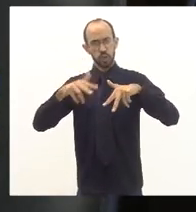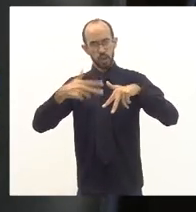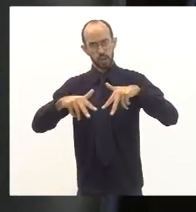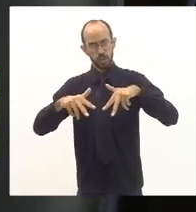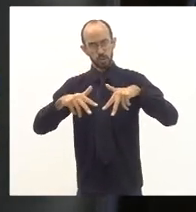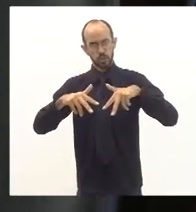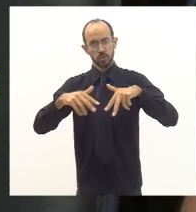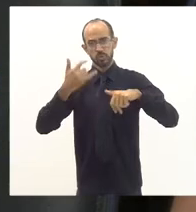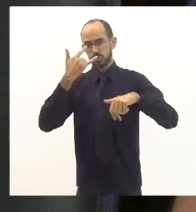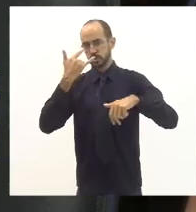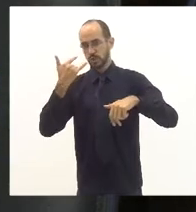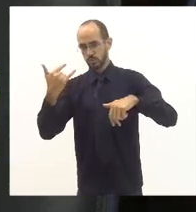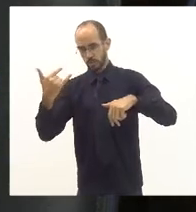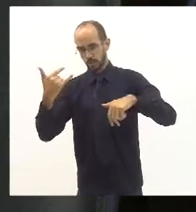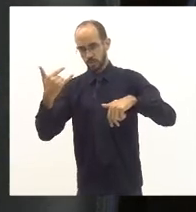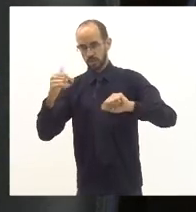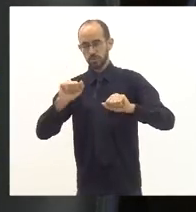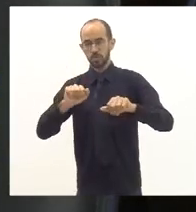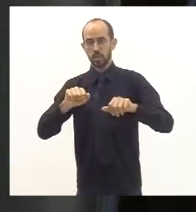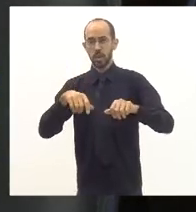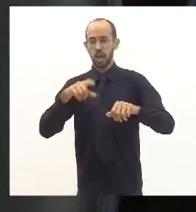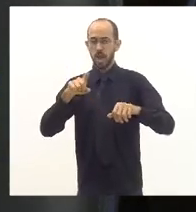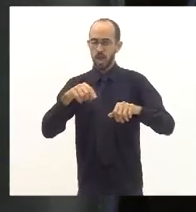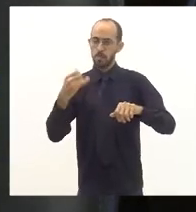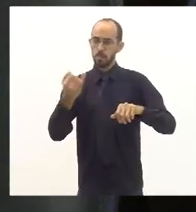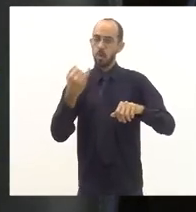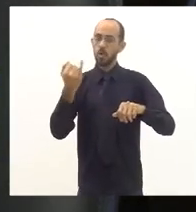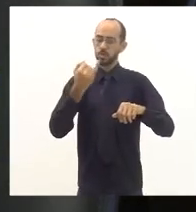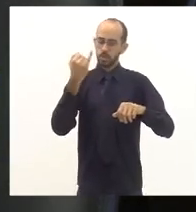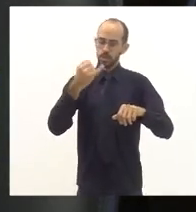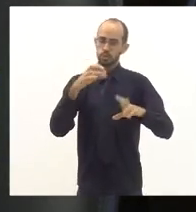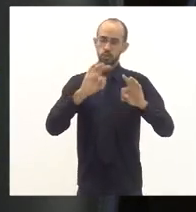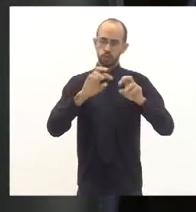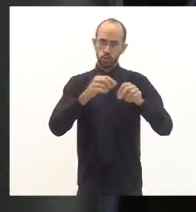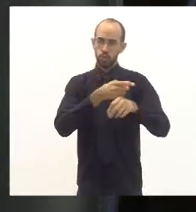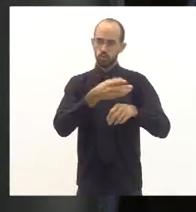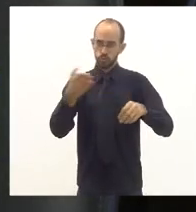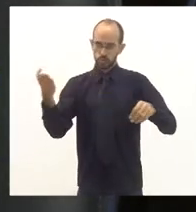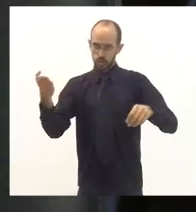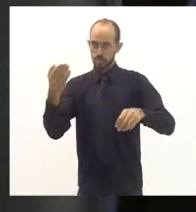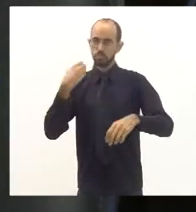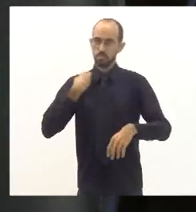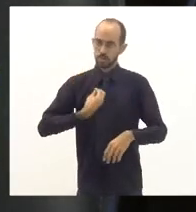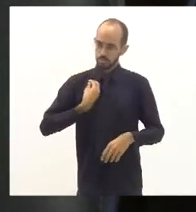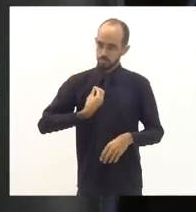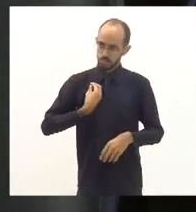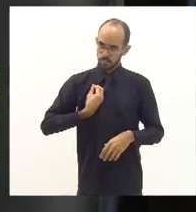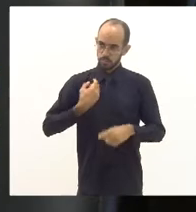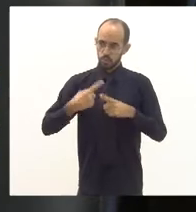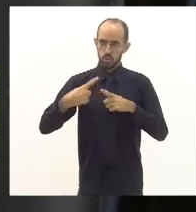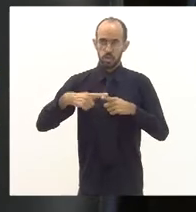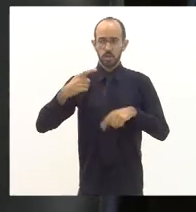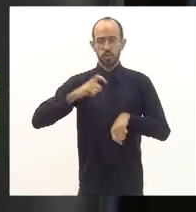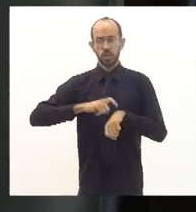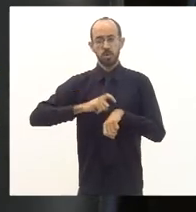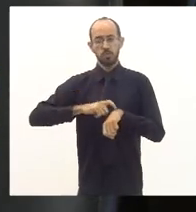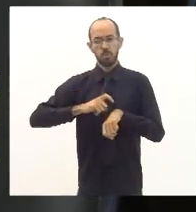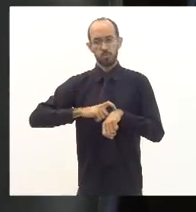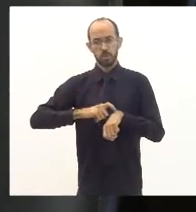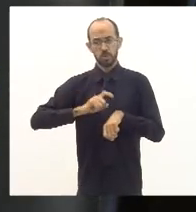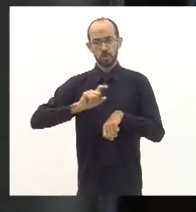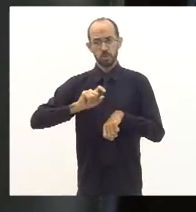fazer essa discussão. É muito importante que vocês possam participar e possam trazer as questões, porque a gente está num momento onde